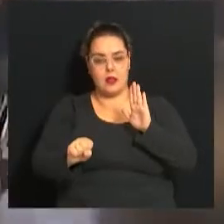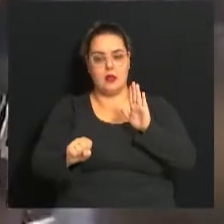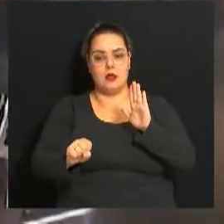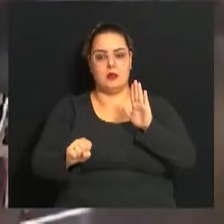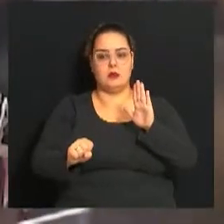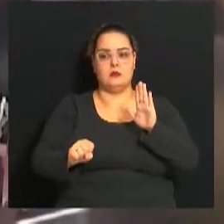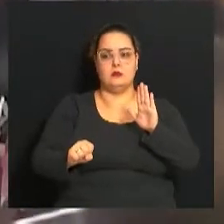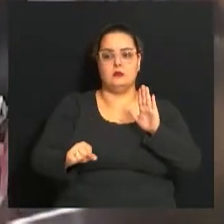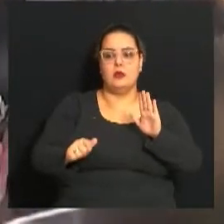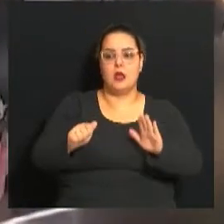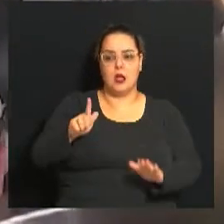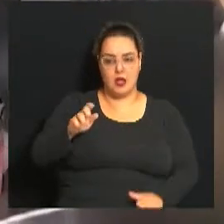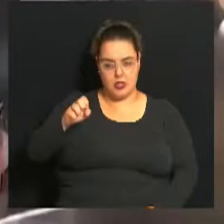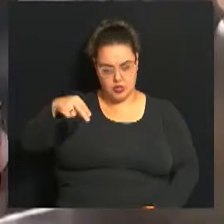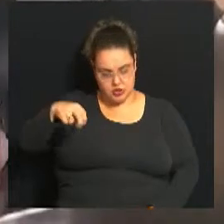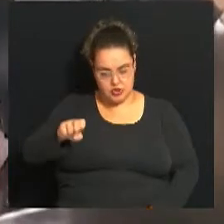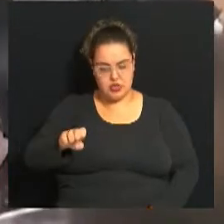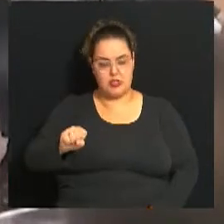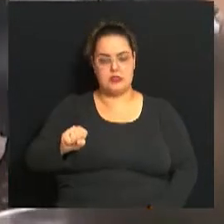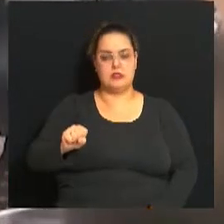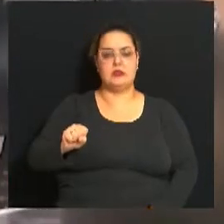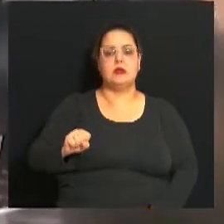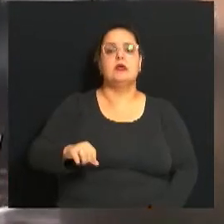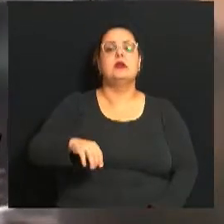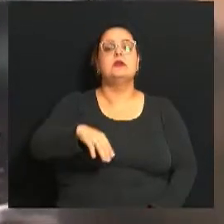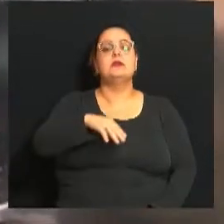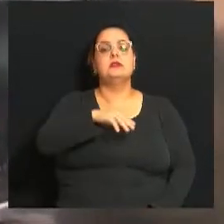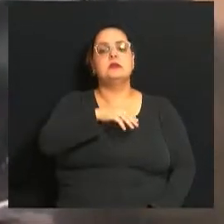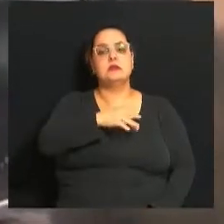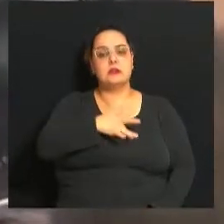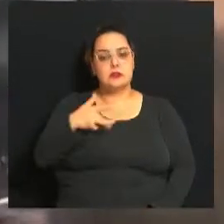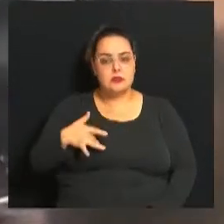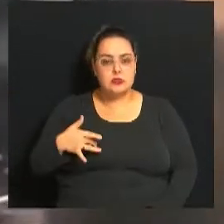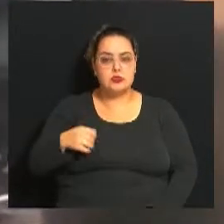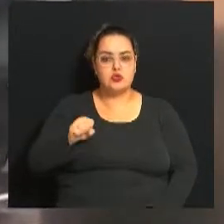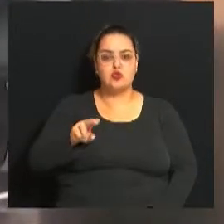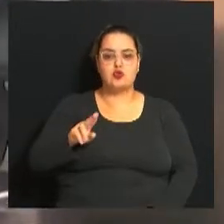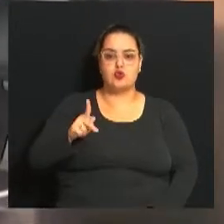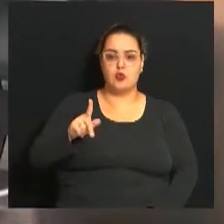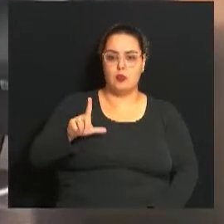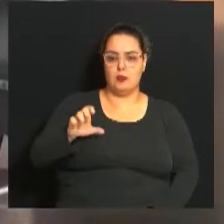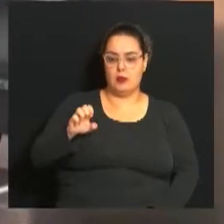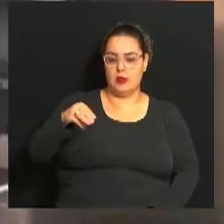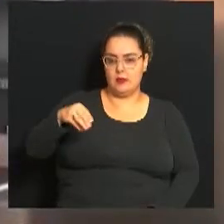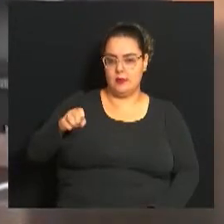Saúde Suplementar, o chamado rol taxativo, foi o tema da 5ª reunião